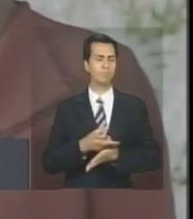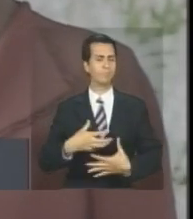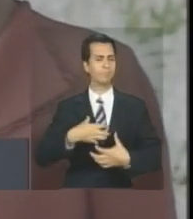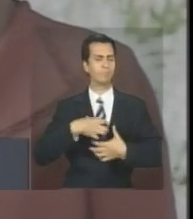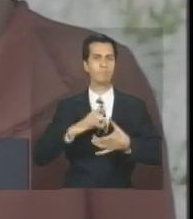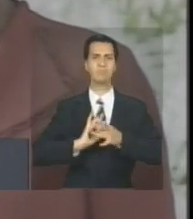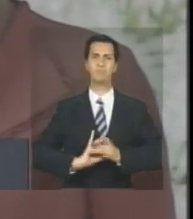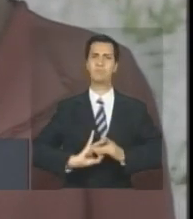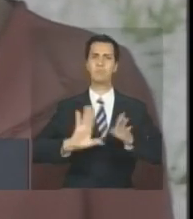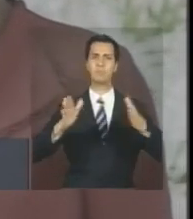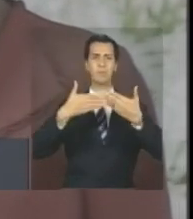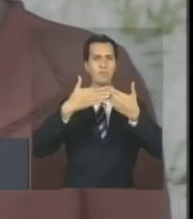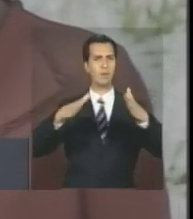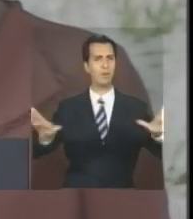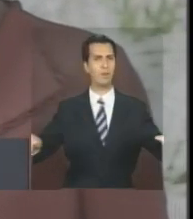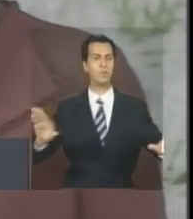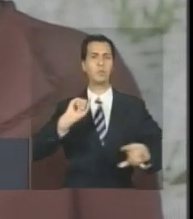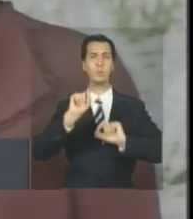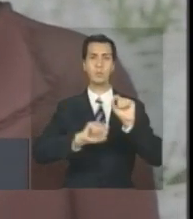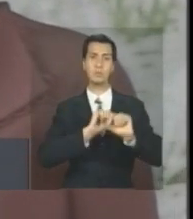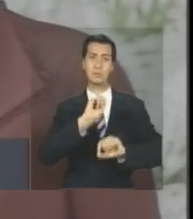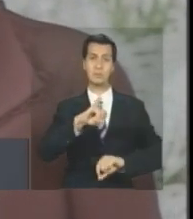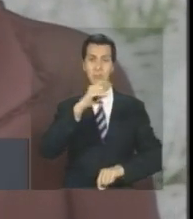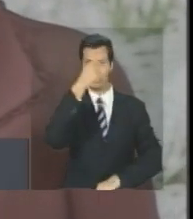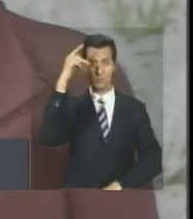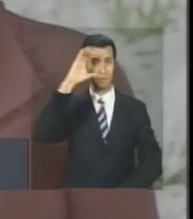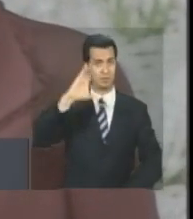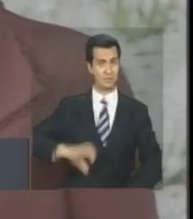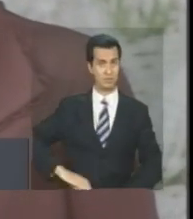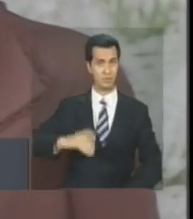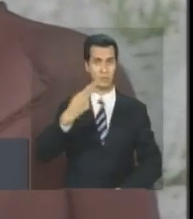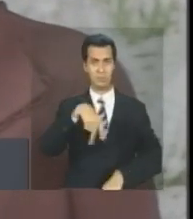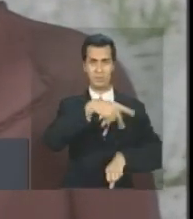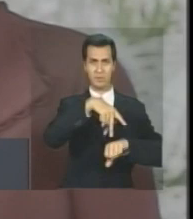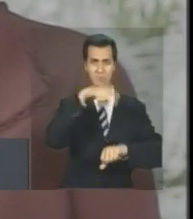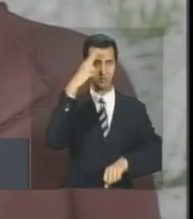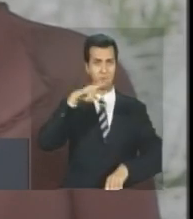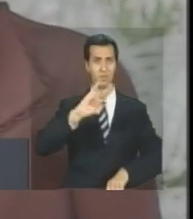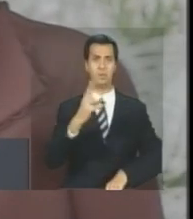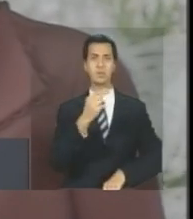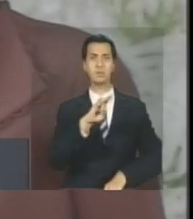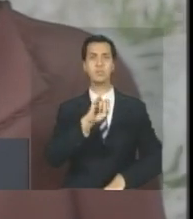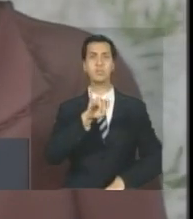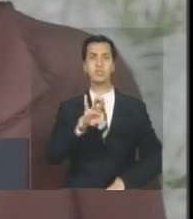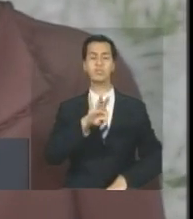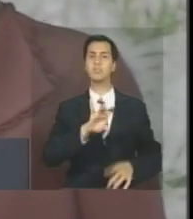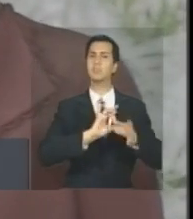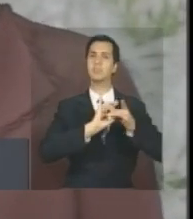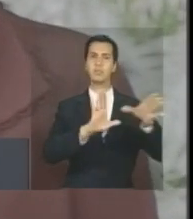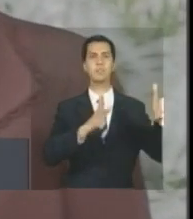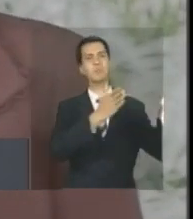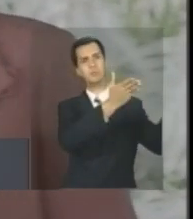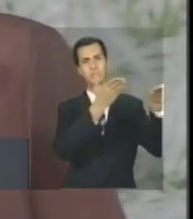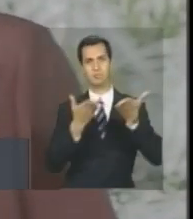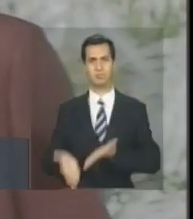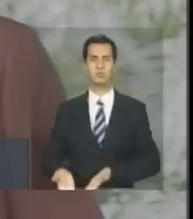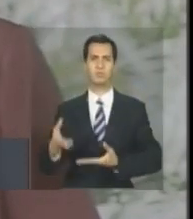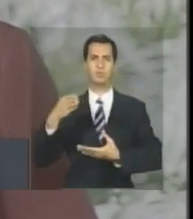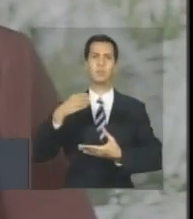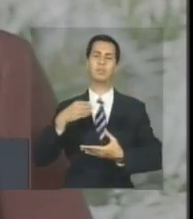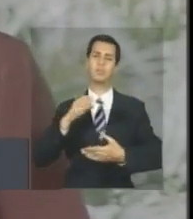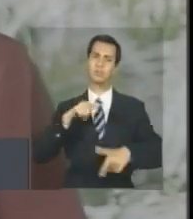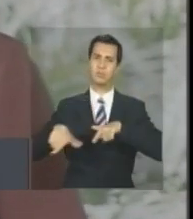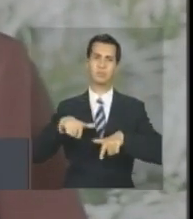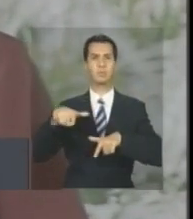cidadãos haïtiens qui optent pour buscar opportunités no Brasil. Mais j'ai aussi clairement dit que comme il est de